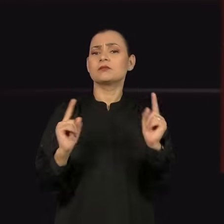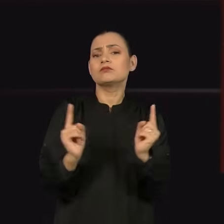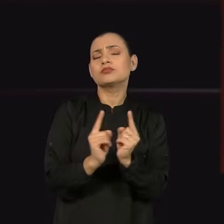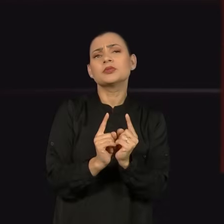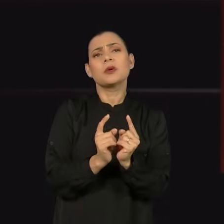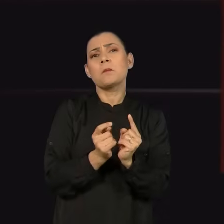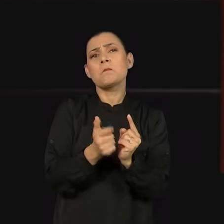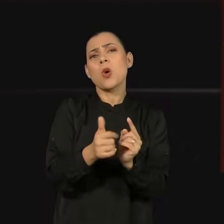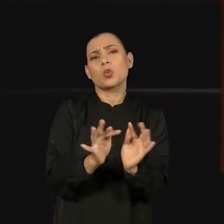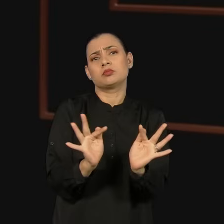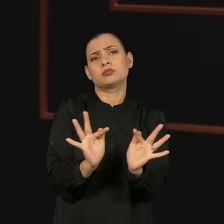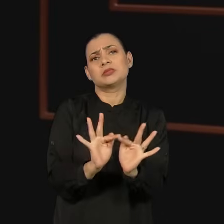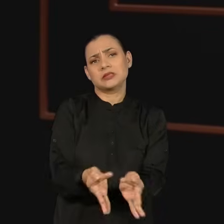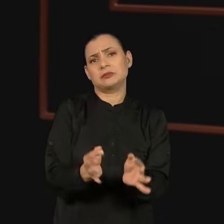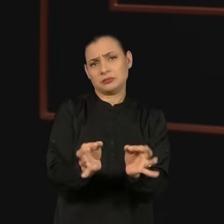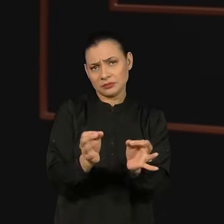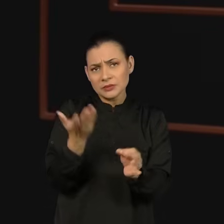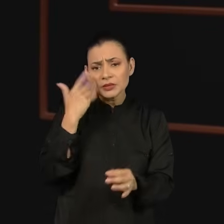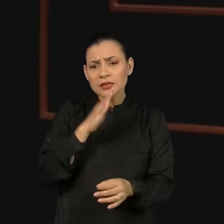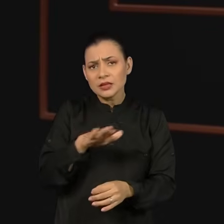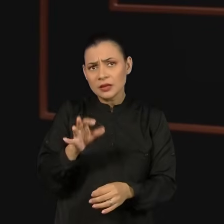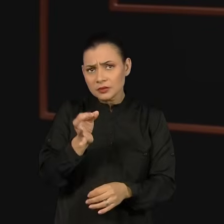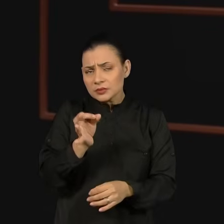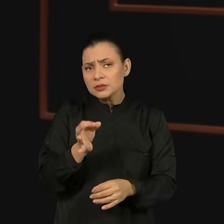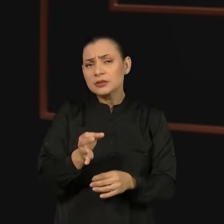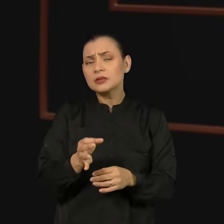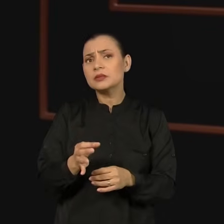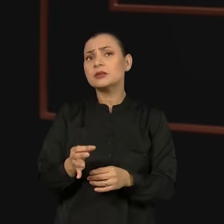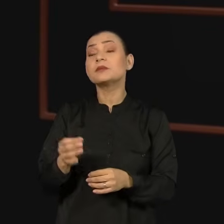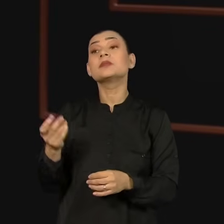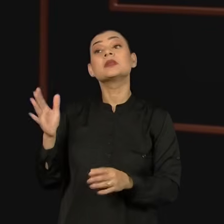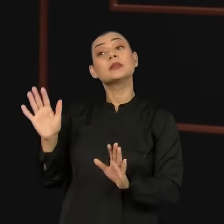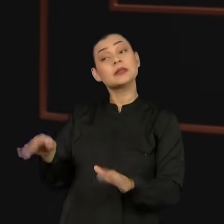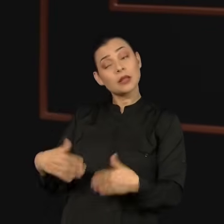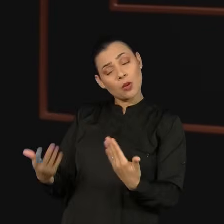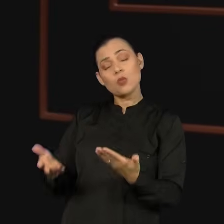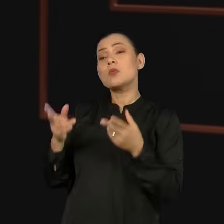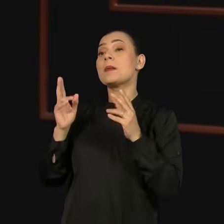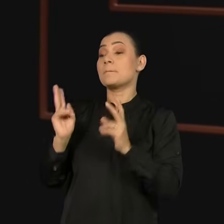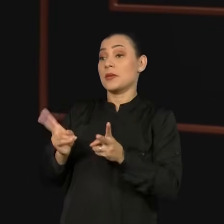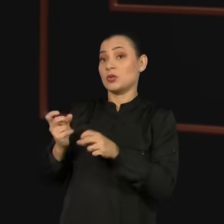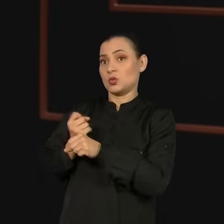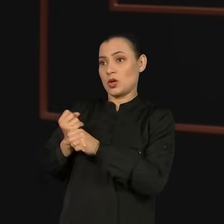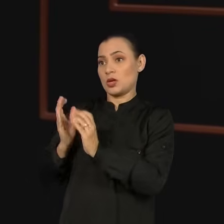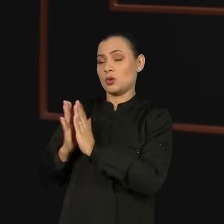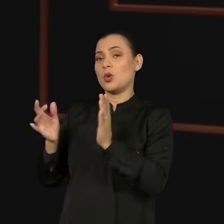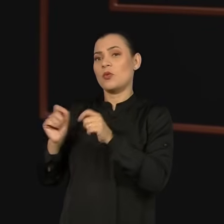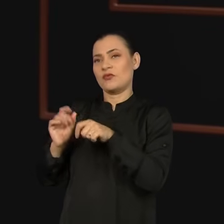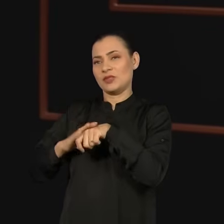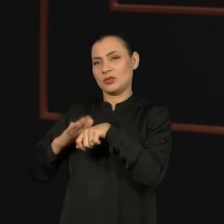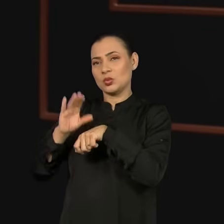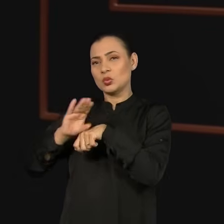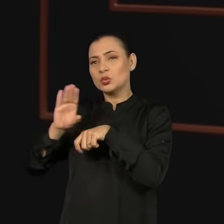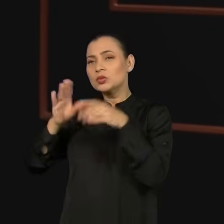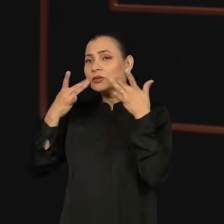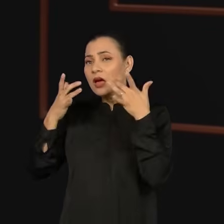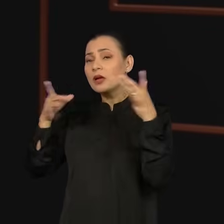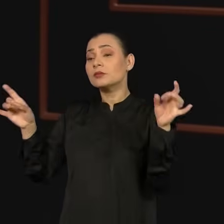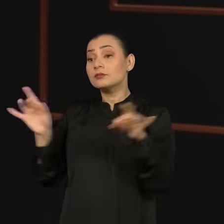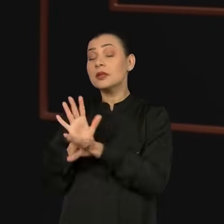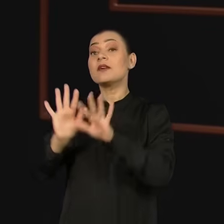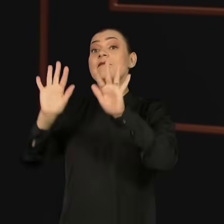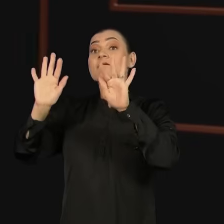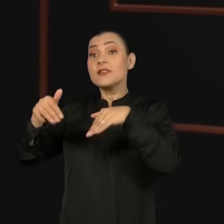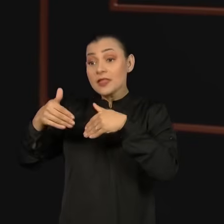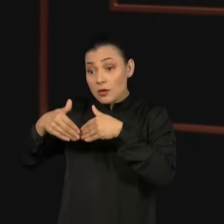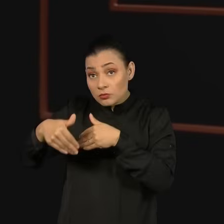ainda, quando criança. Então, não, no final do ano, desse ano que eu fiz teatro, teve um espetáculo,